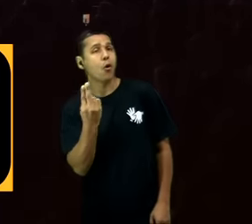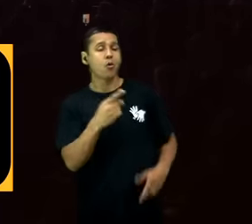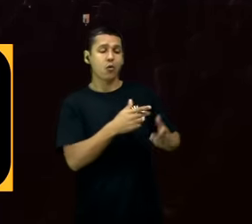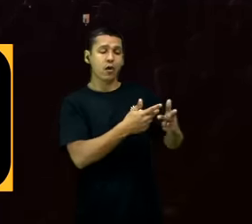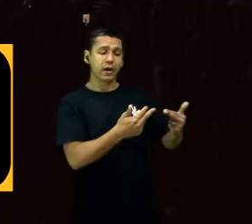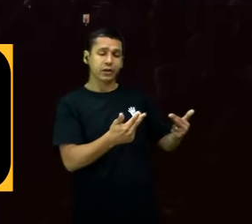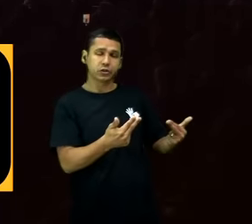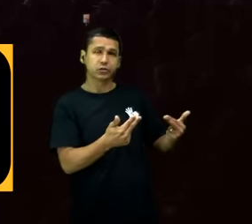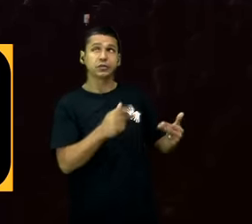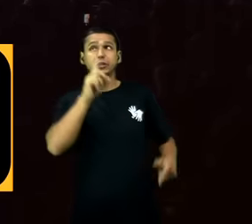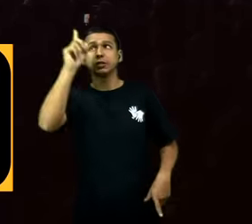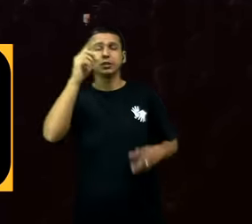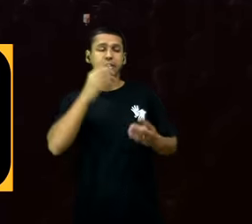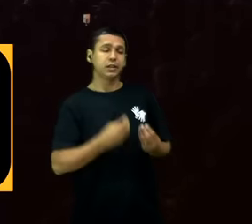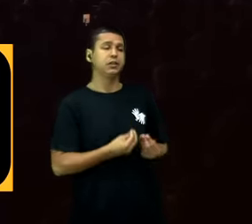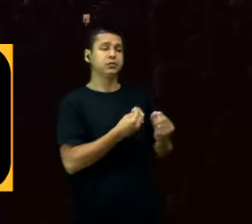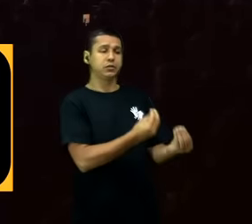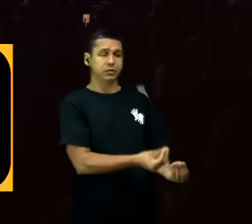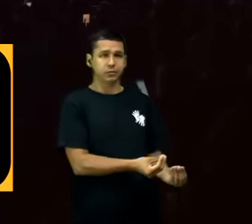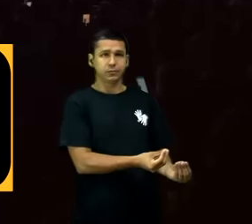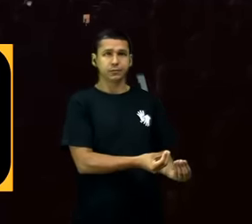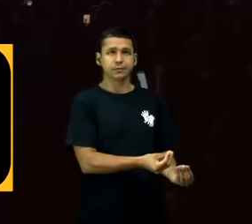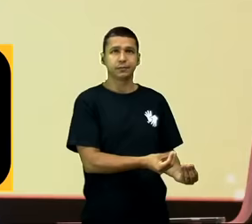tem nos dado. Simples assim.